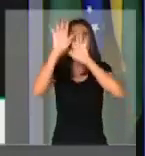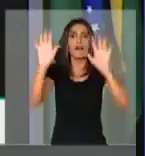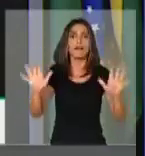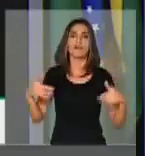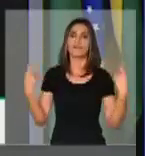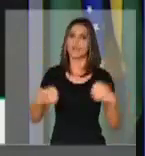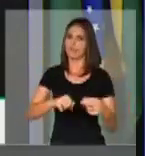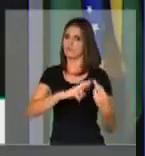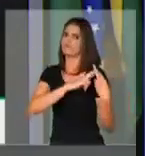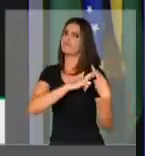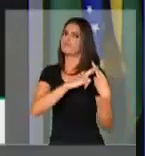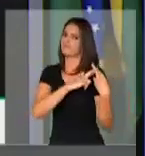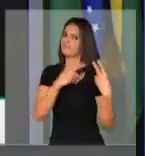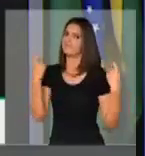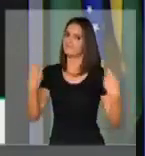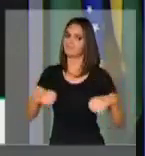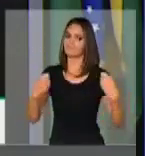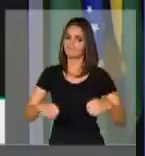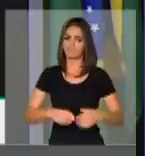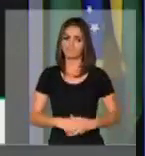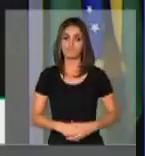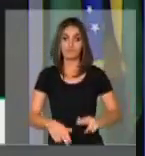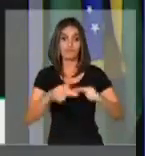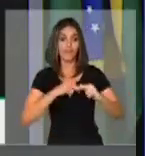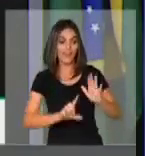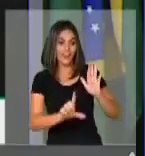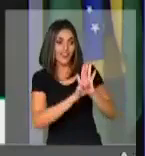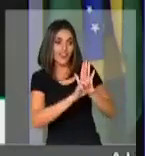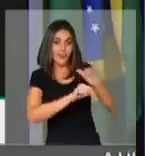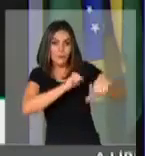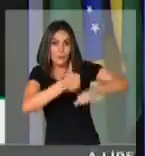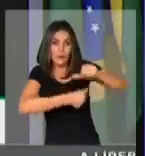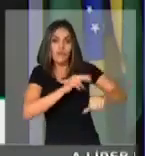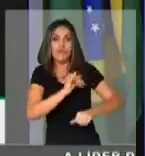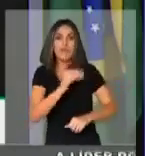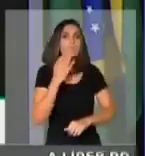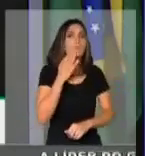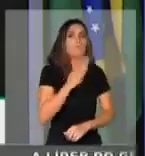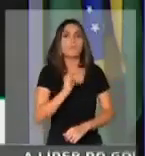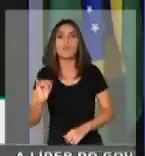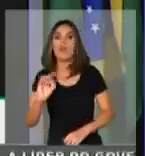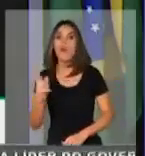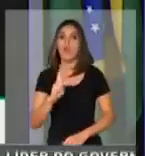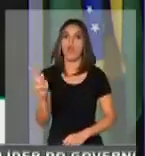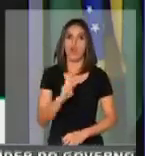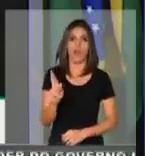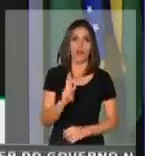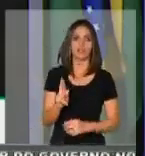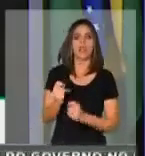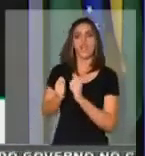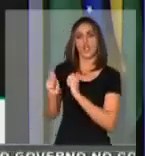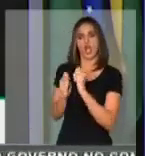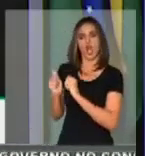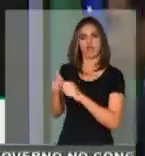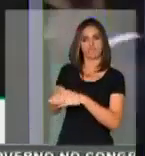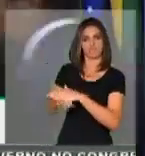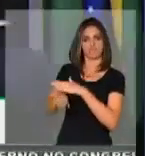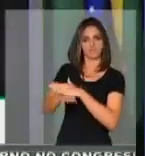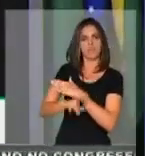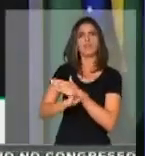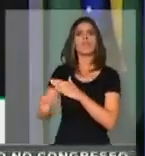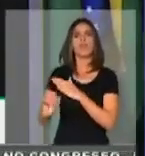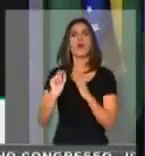transparência e responsabilidade, até porque essa reforma vai retirar bilhões de reais de circulação e gerar